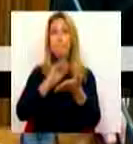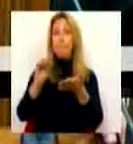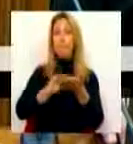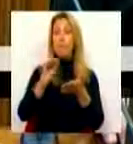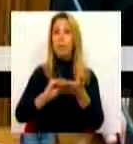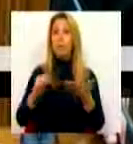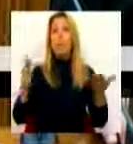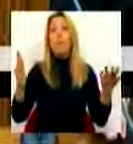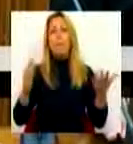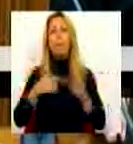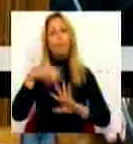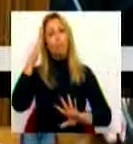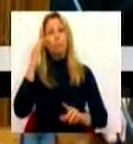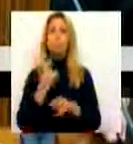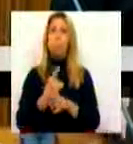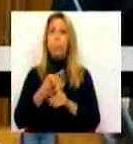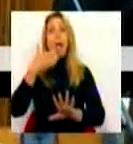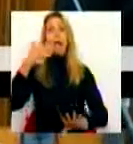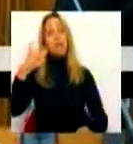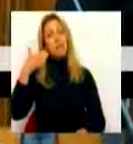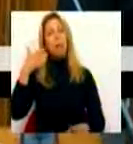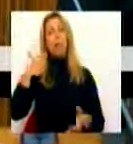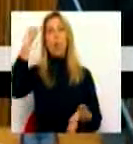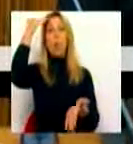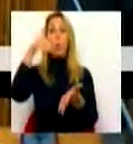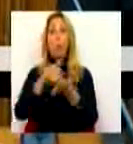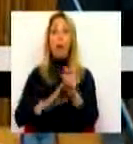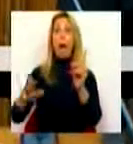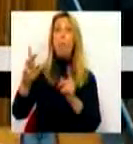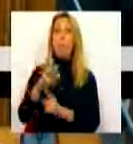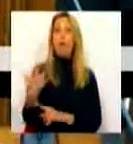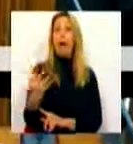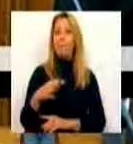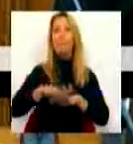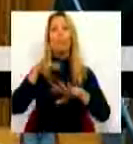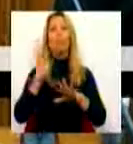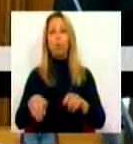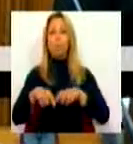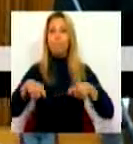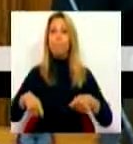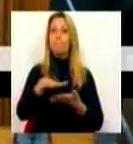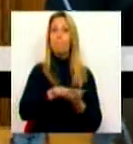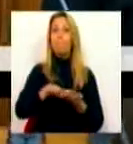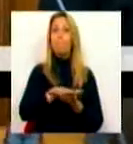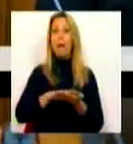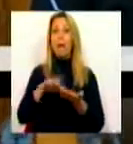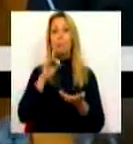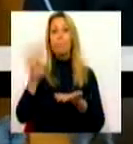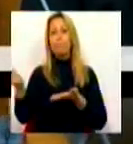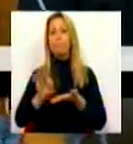talvez prematuro, inferir que este aumento seja já uma consequência do alargamento dessa base de